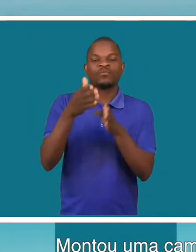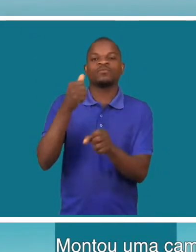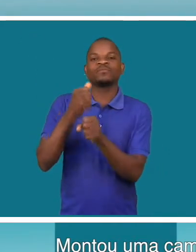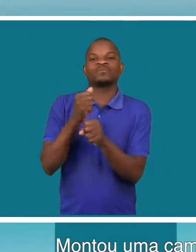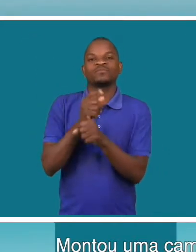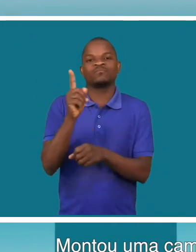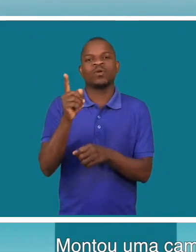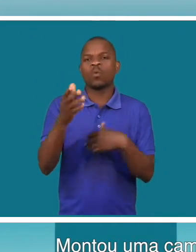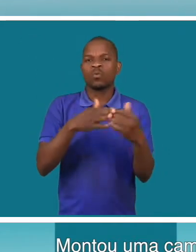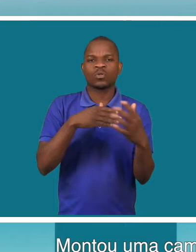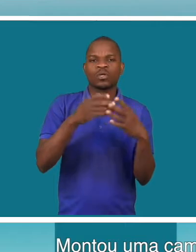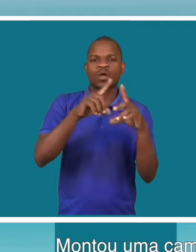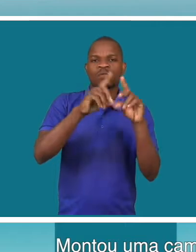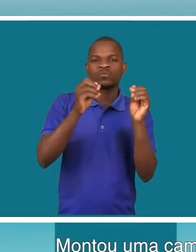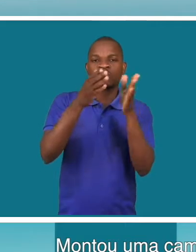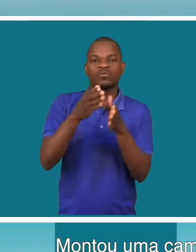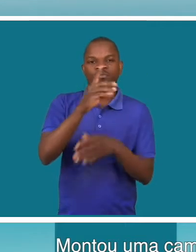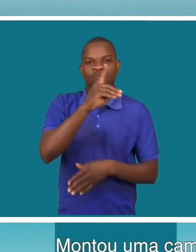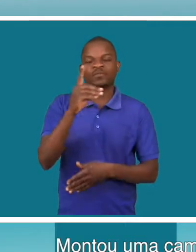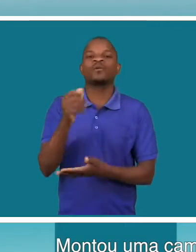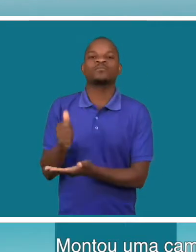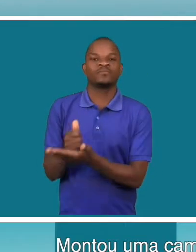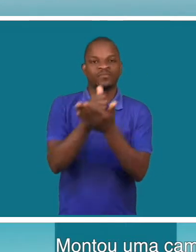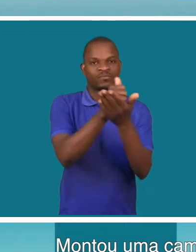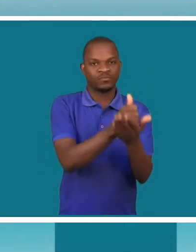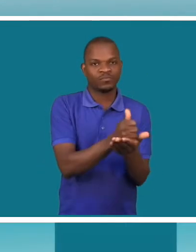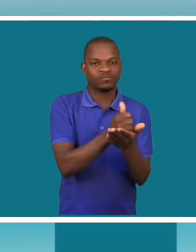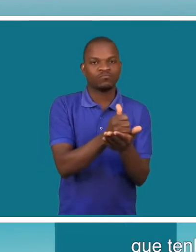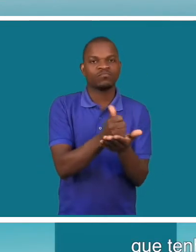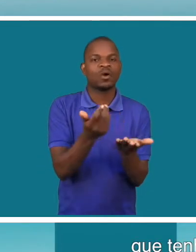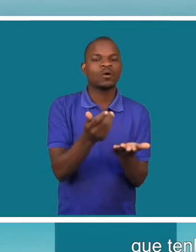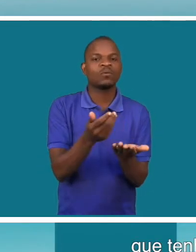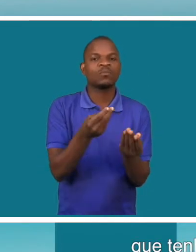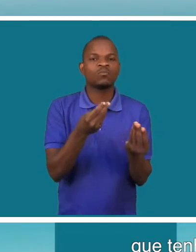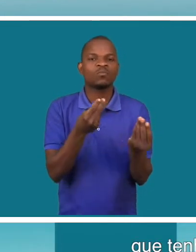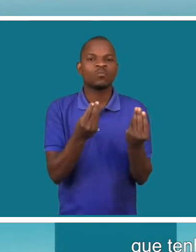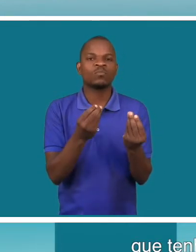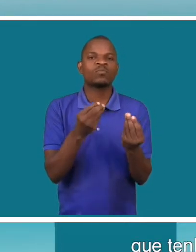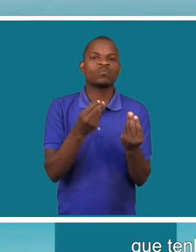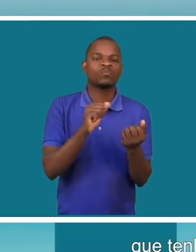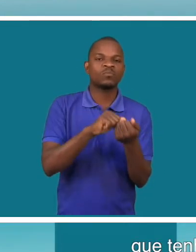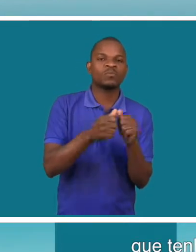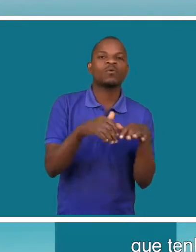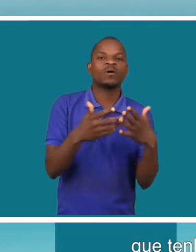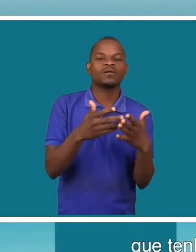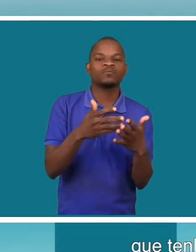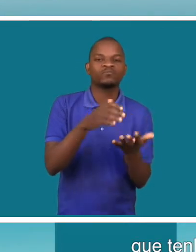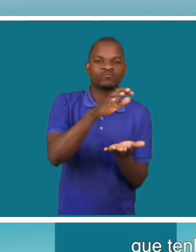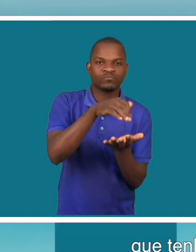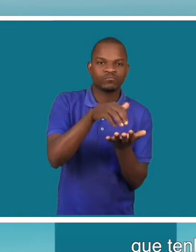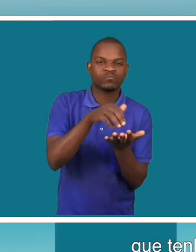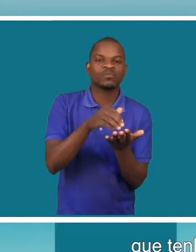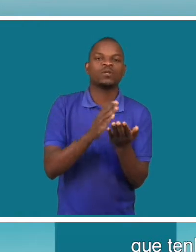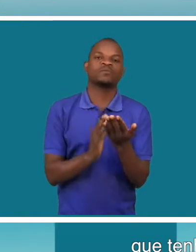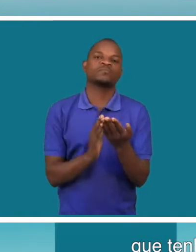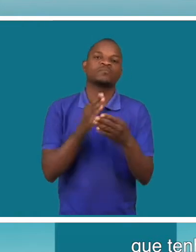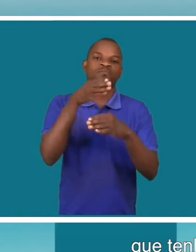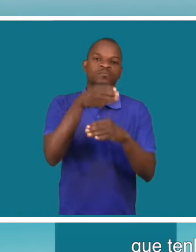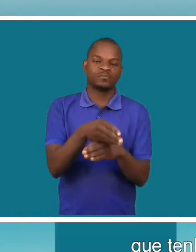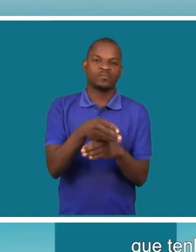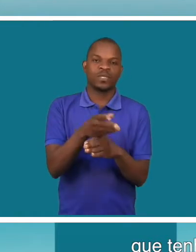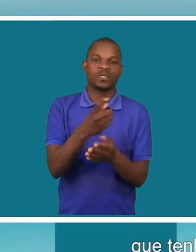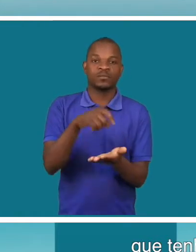para atender qualquer que seja a pessoa com deficiência tenha que resolver alguns assuntos aqui no 1º